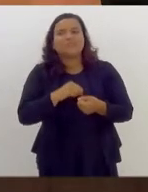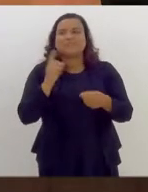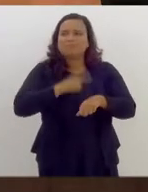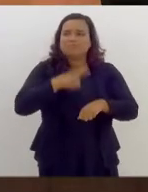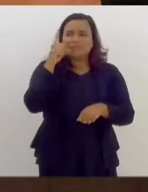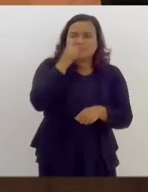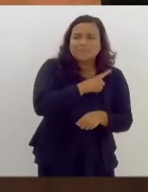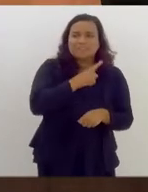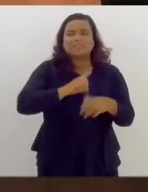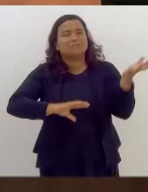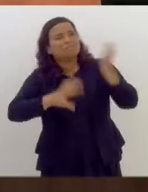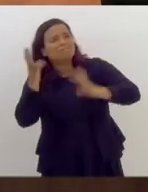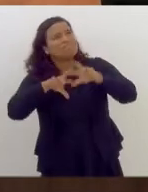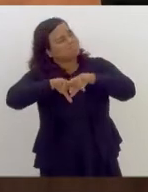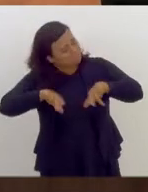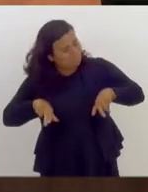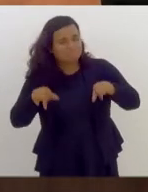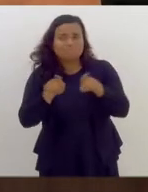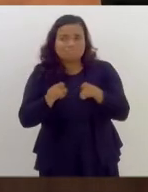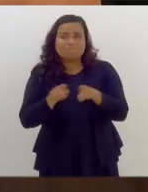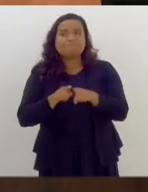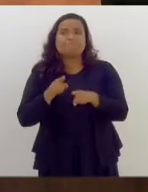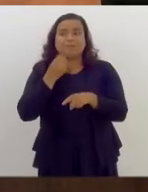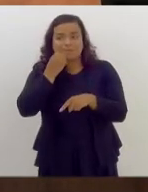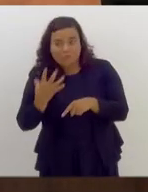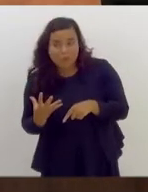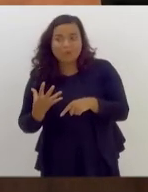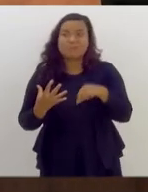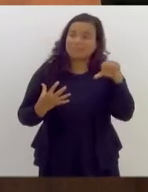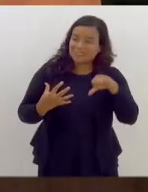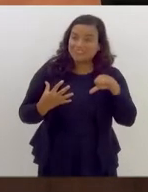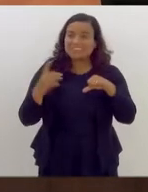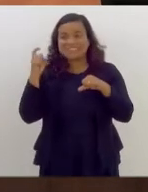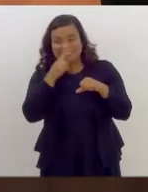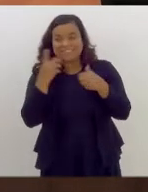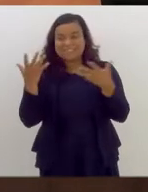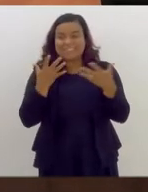difíceis, e nos bons e nos difíceis.